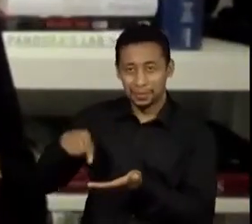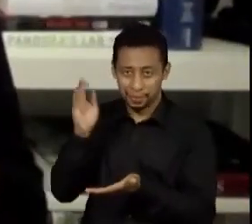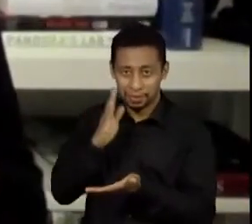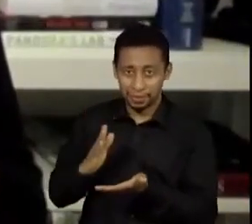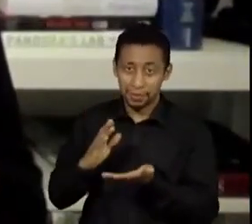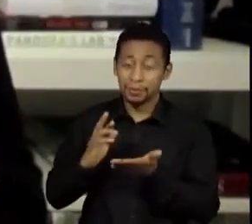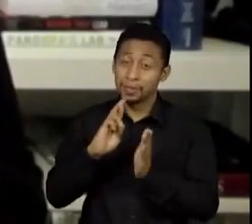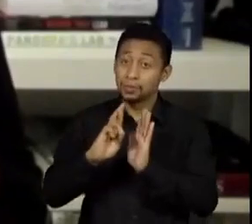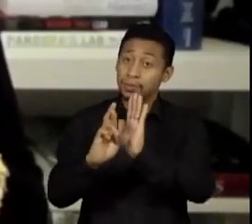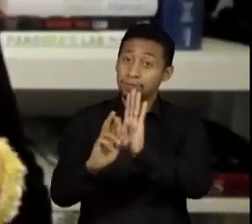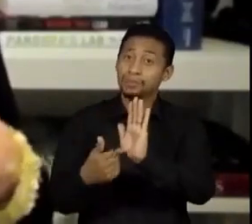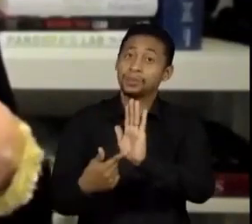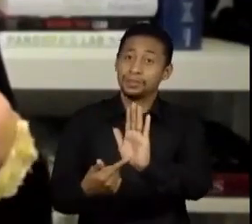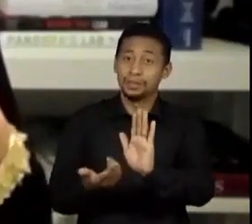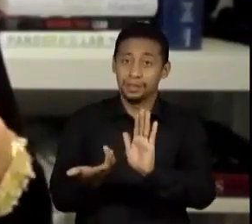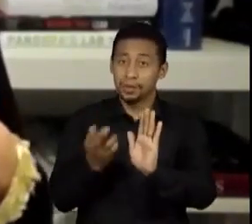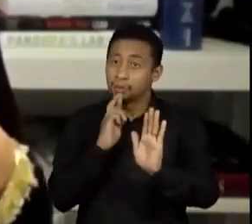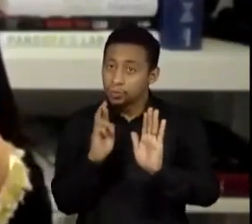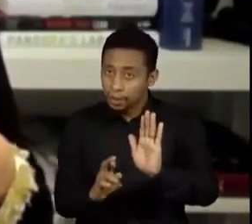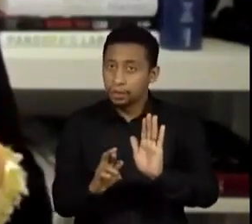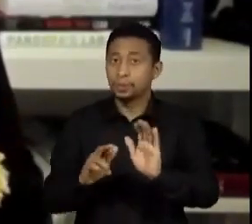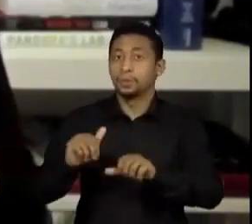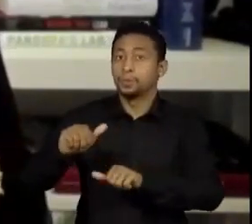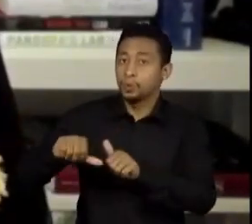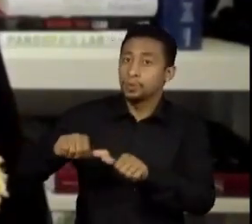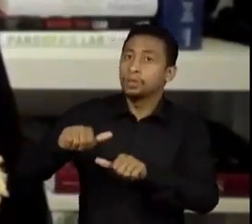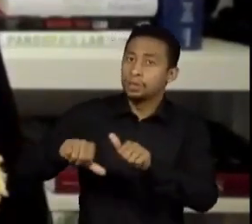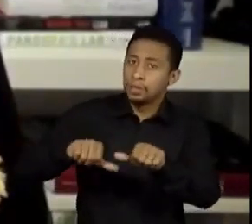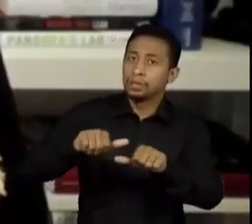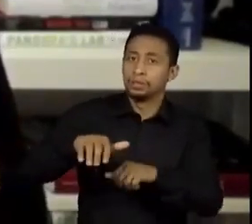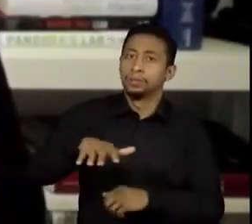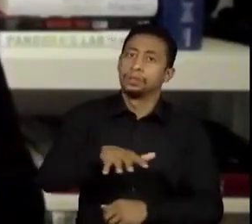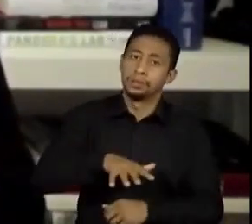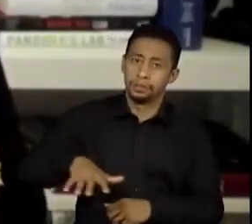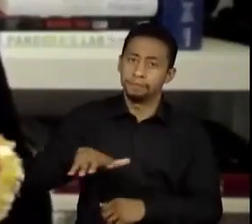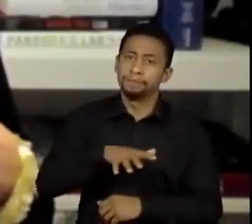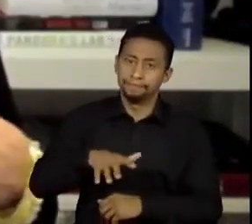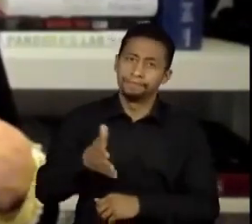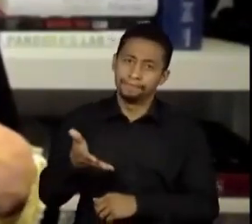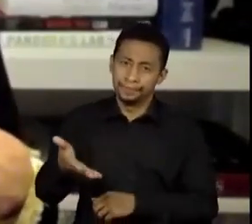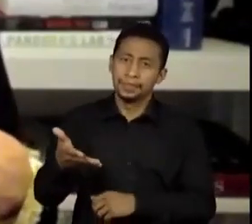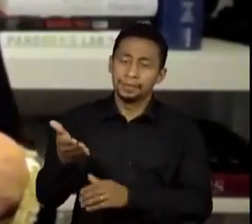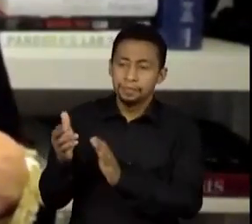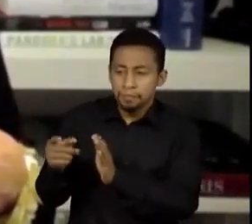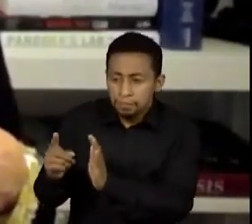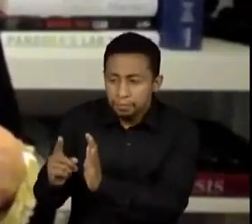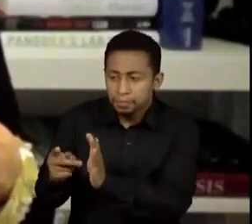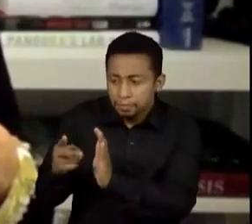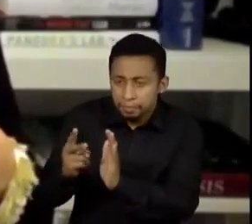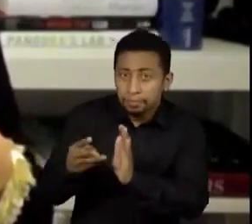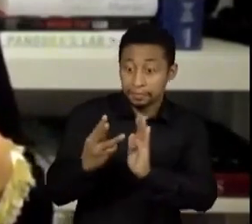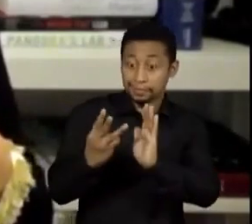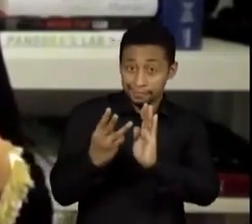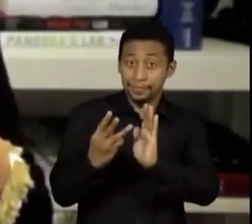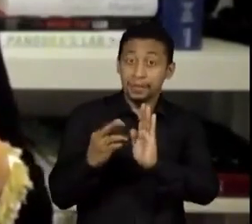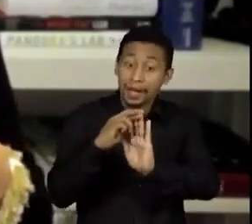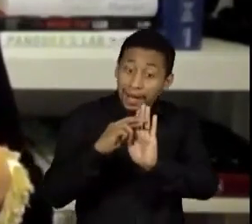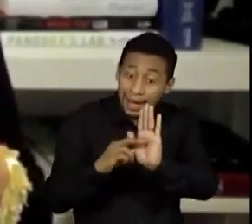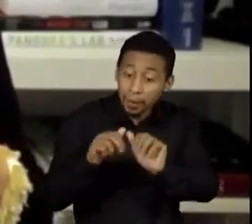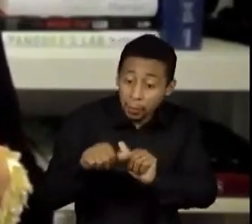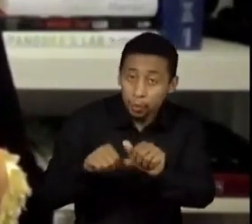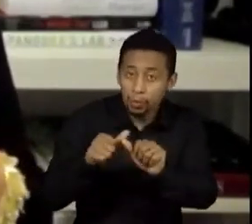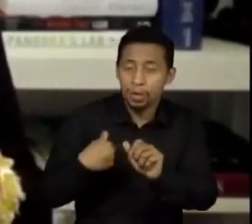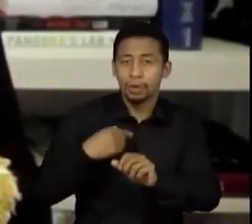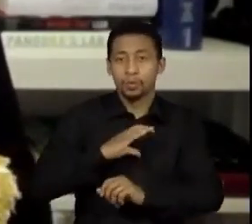apresentar os resultados, possíveis mudanças nesse protocolo de fase 3, talvez já visando